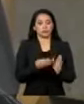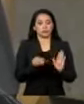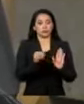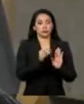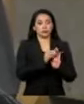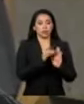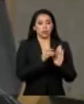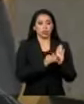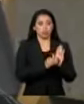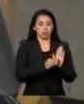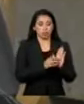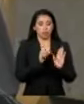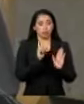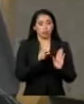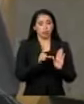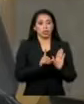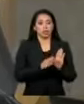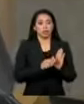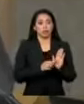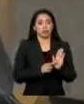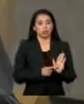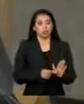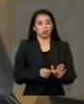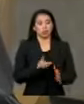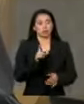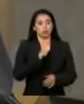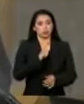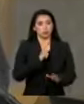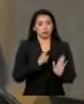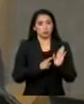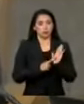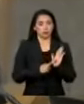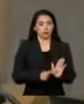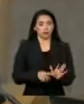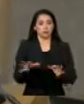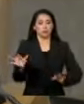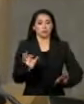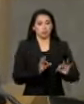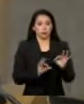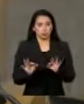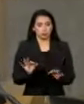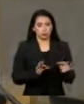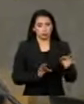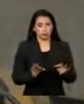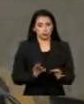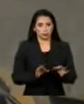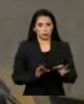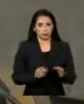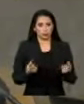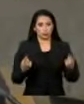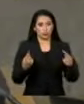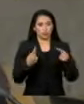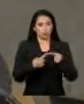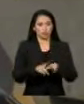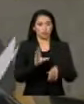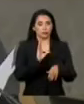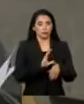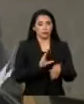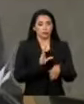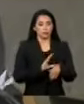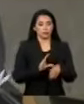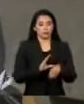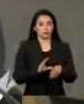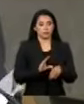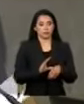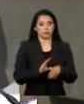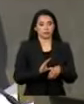já se encontrar devidamente aparelhado para apreciação definitiva da controvérsia constitucional submetida ao